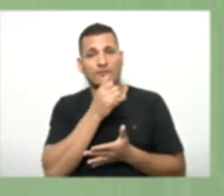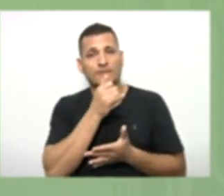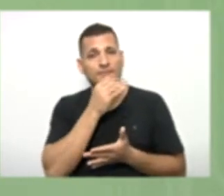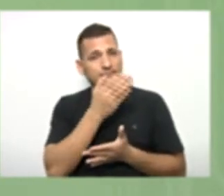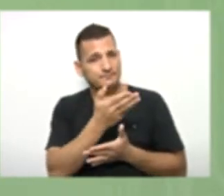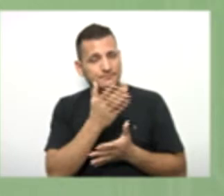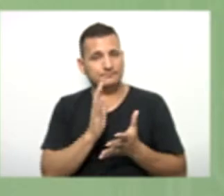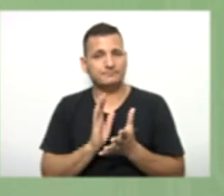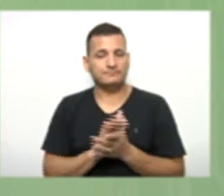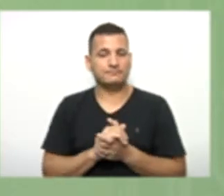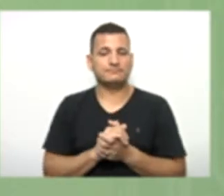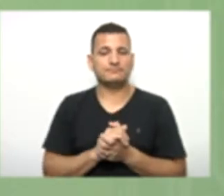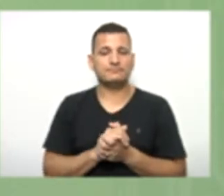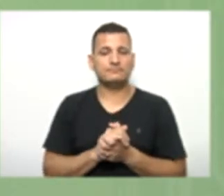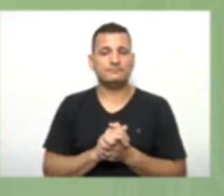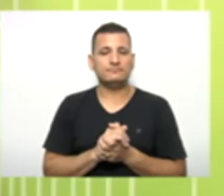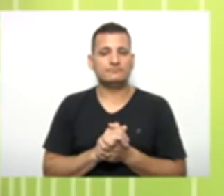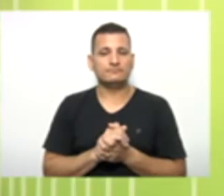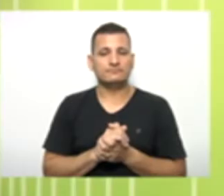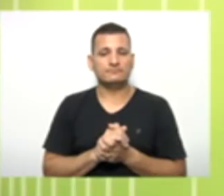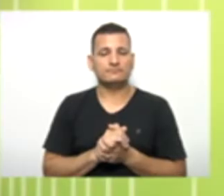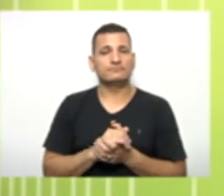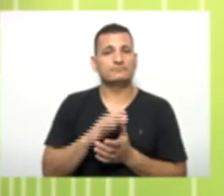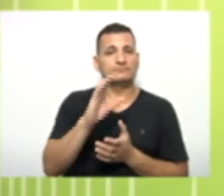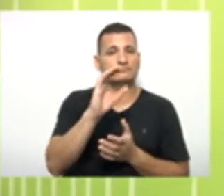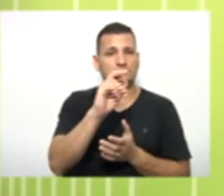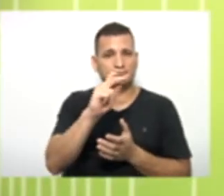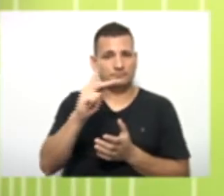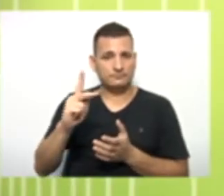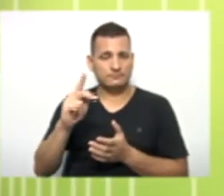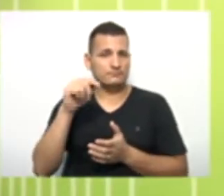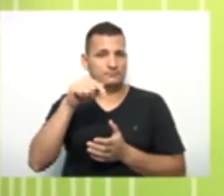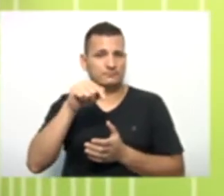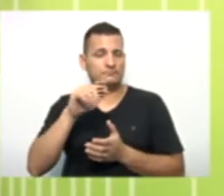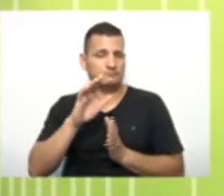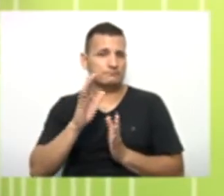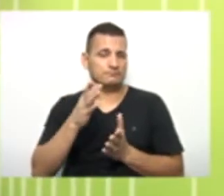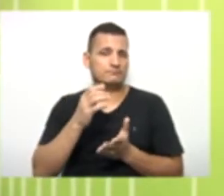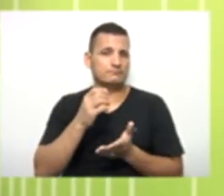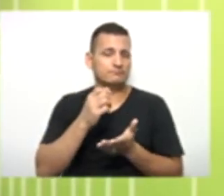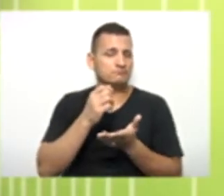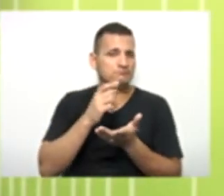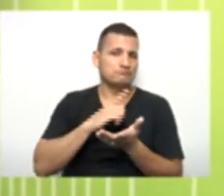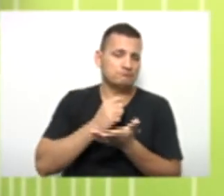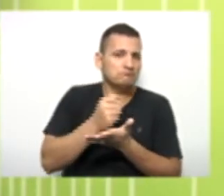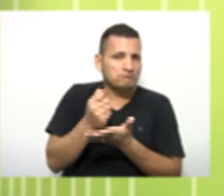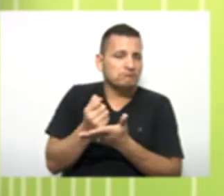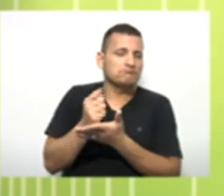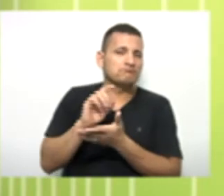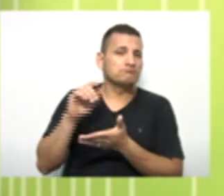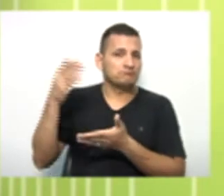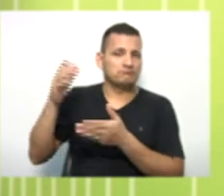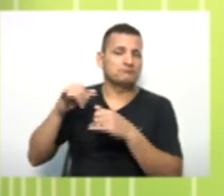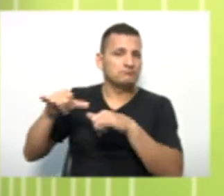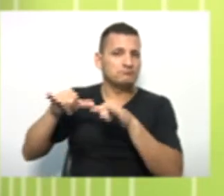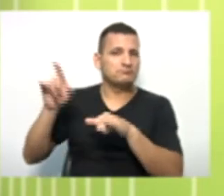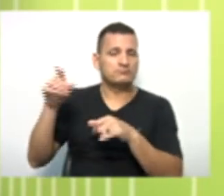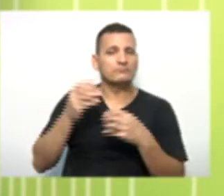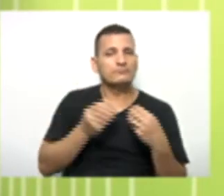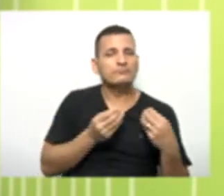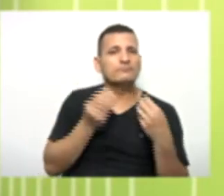citamos aqui, que é, no caso, a cooperativa ela firmou um contrato com uma rede de supermercado para entregar